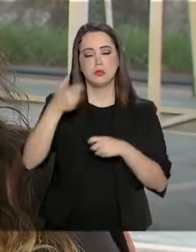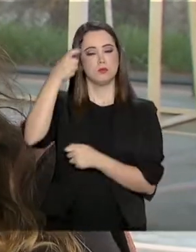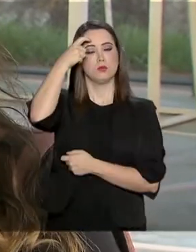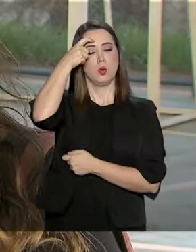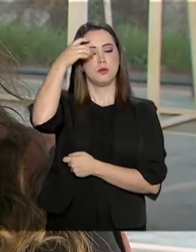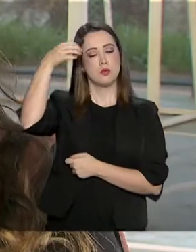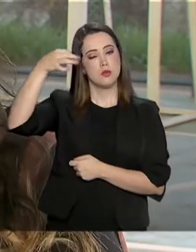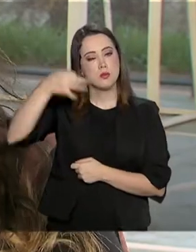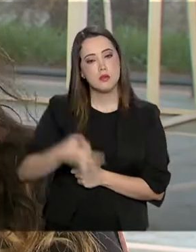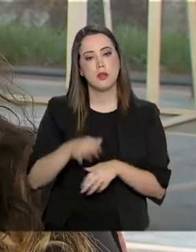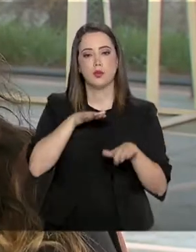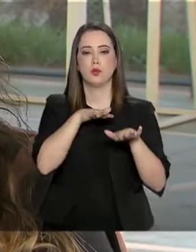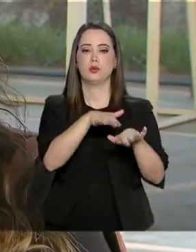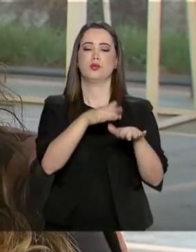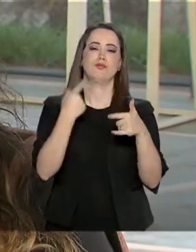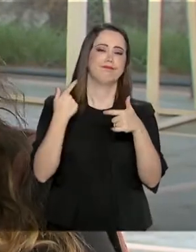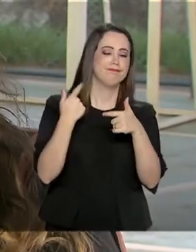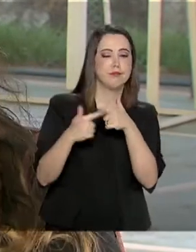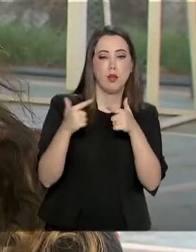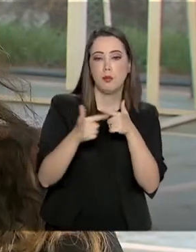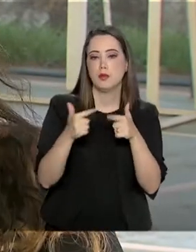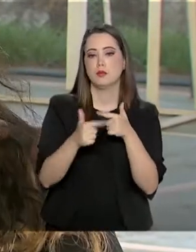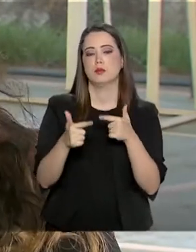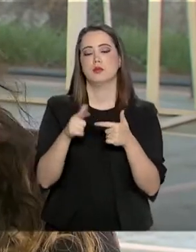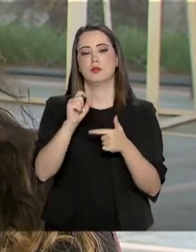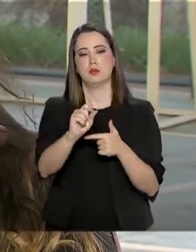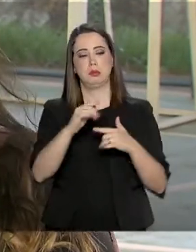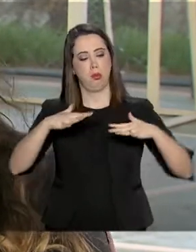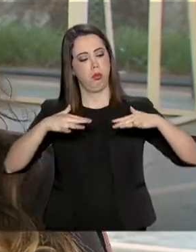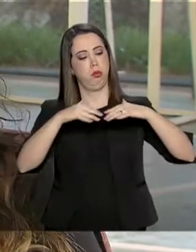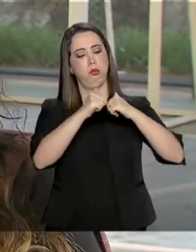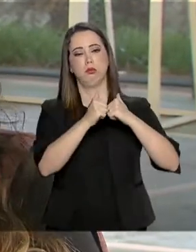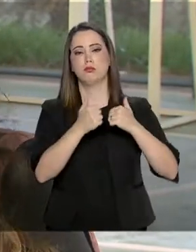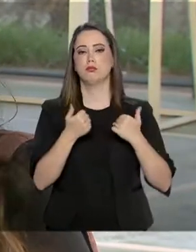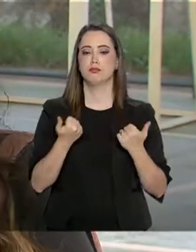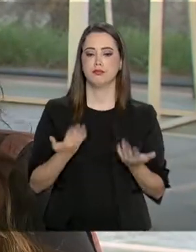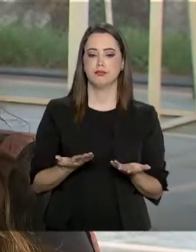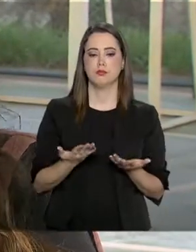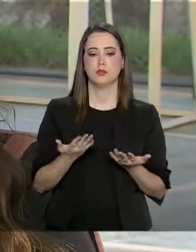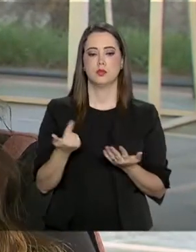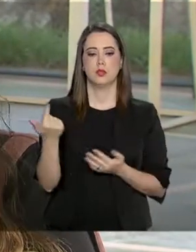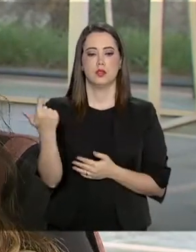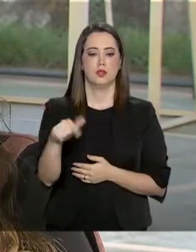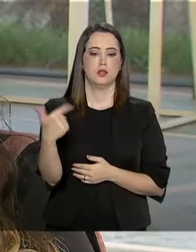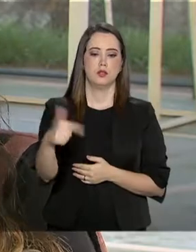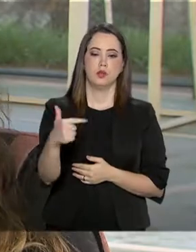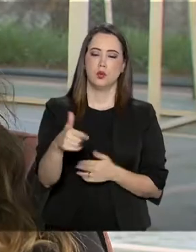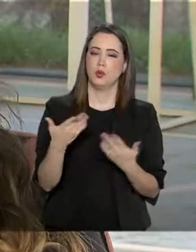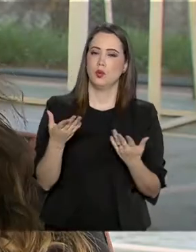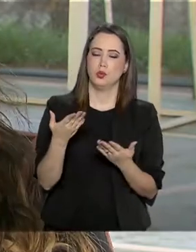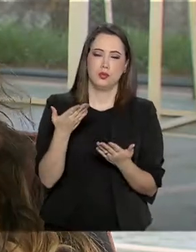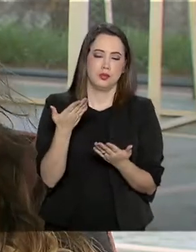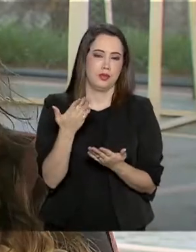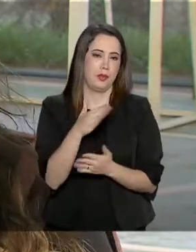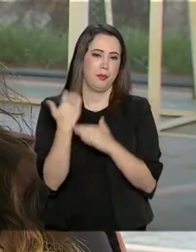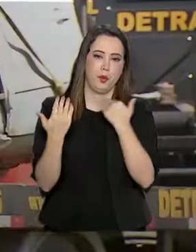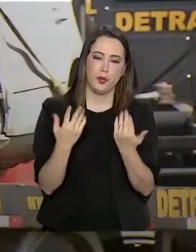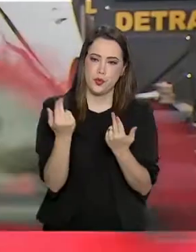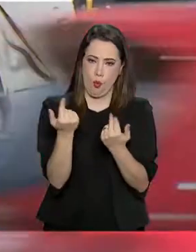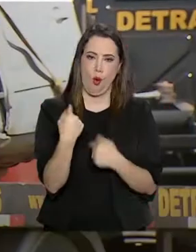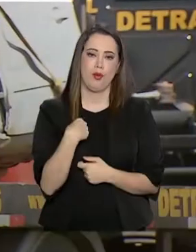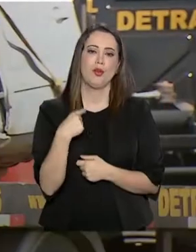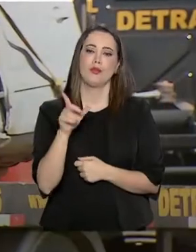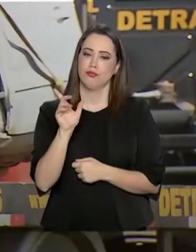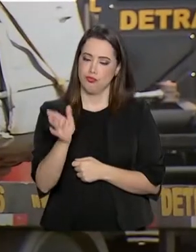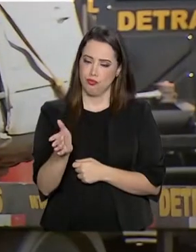né, para não causar esses acidentes e não terem esses tipos de perdas como eu tive. E